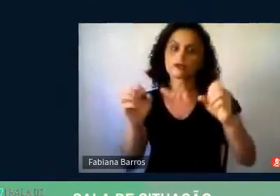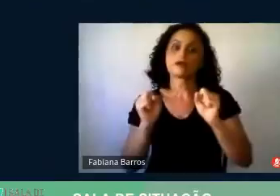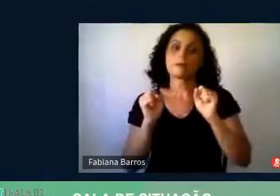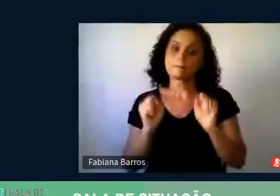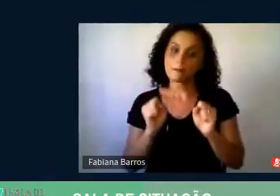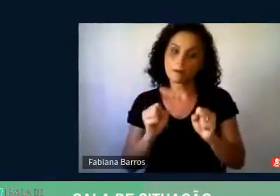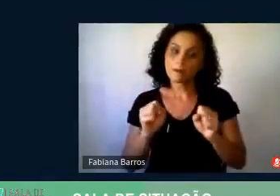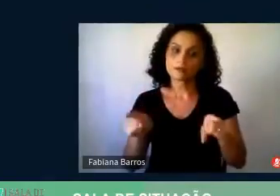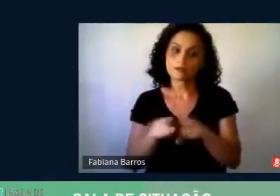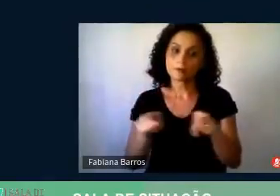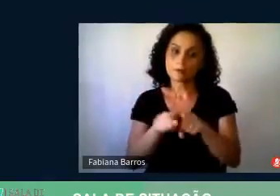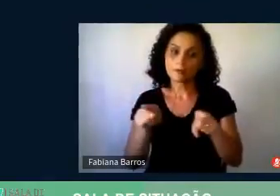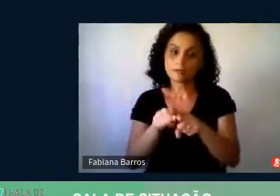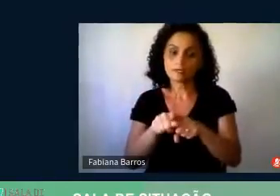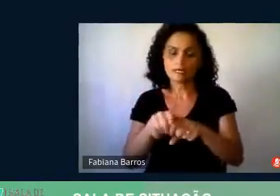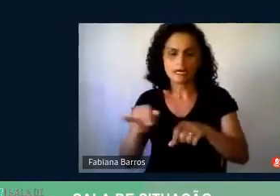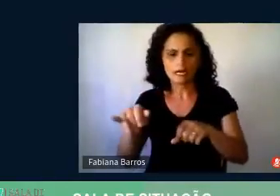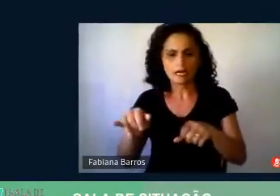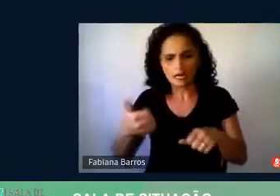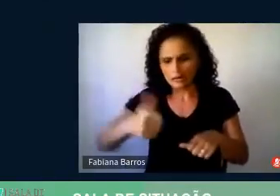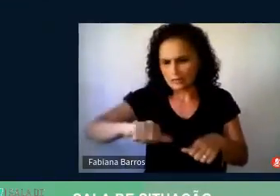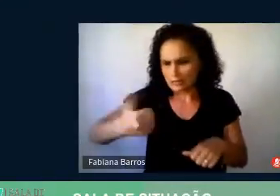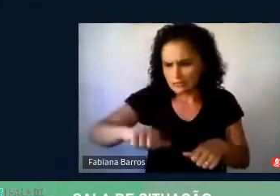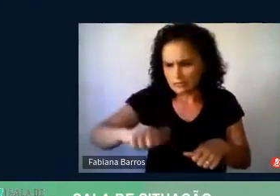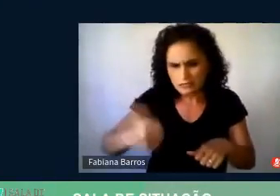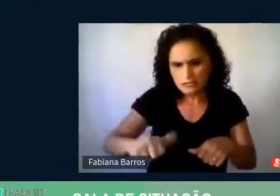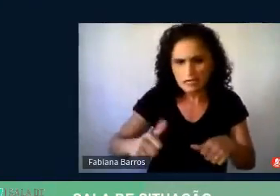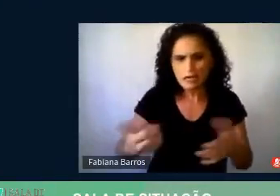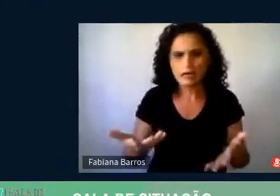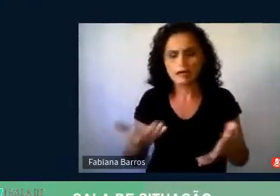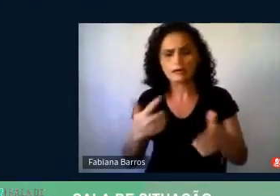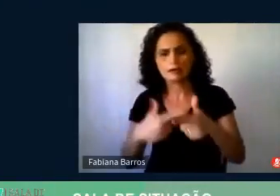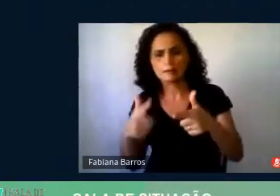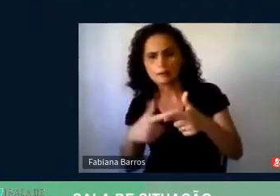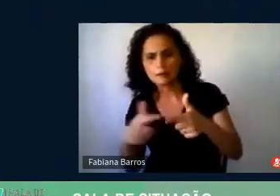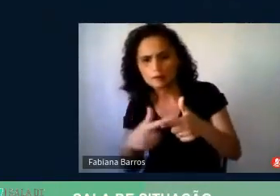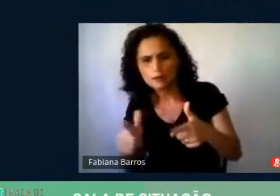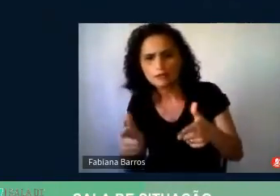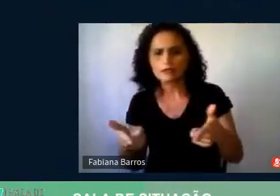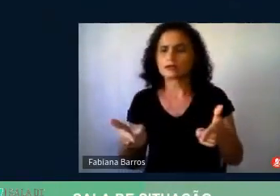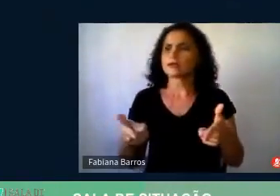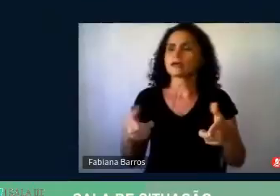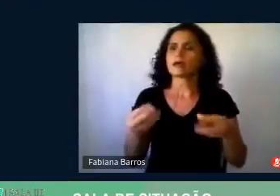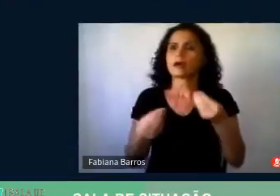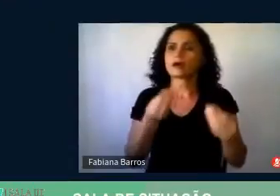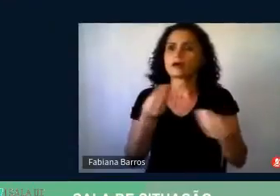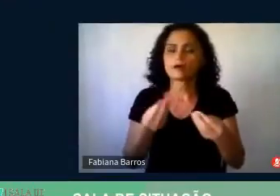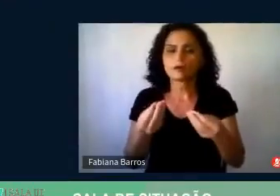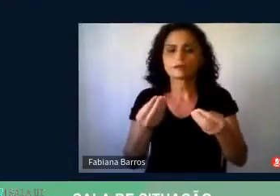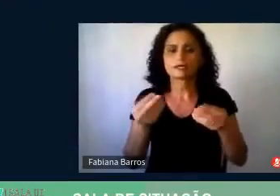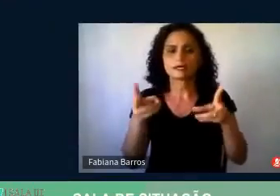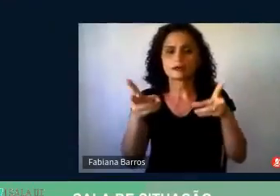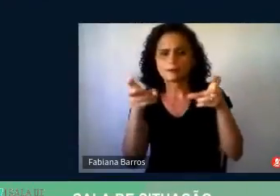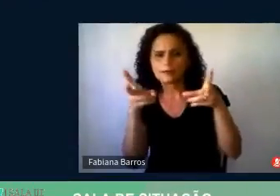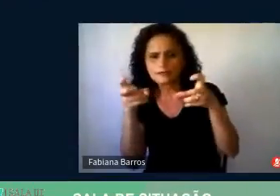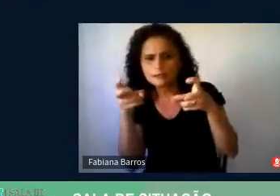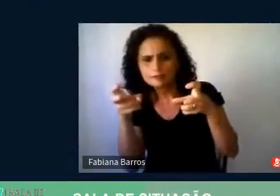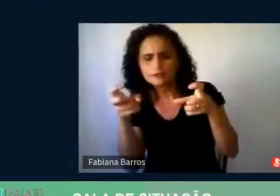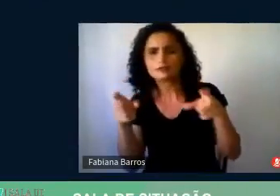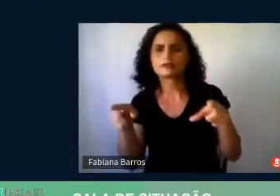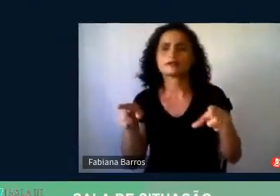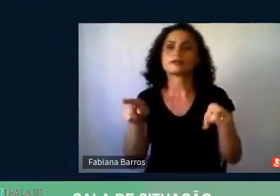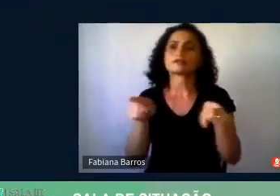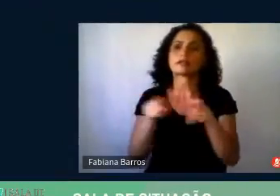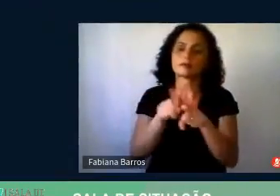de saúde, análise da conjuntura, análise de tendência e de perspectiva, planejamento e avaliação, incorporação de tecnologias